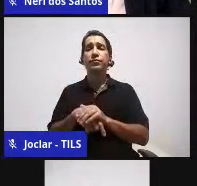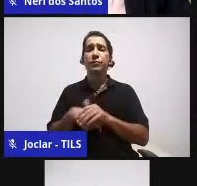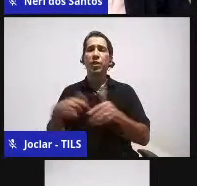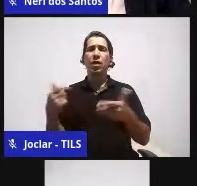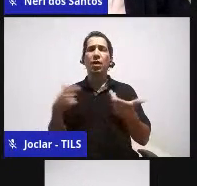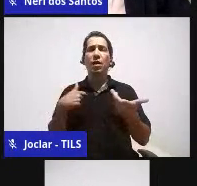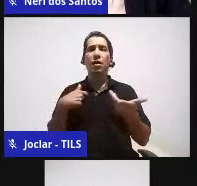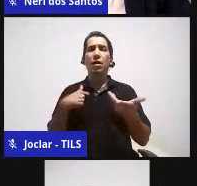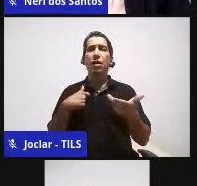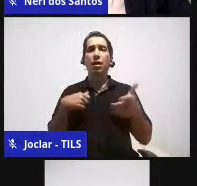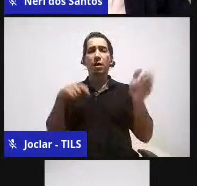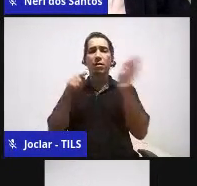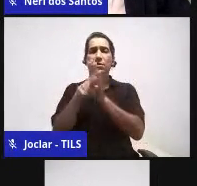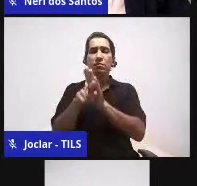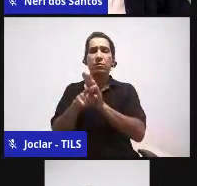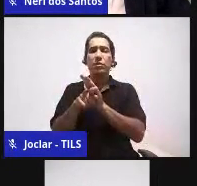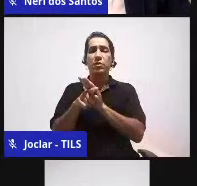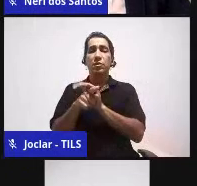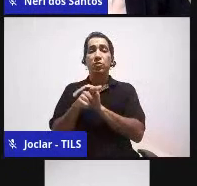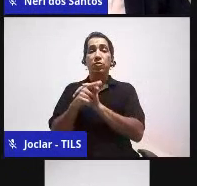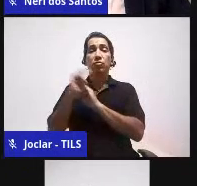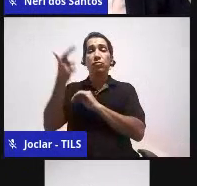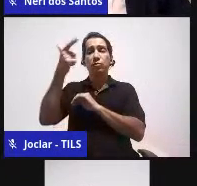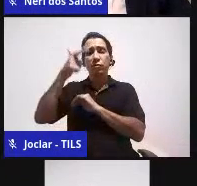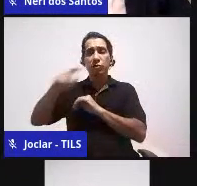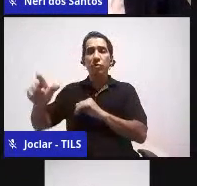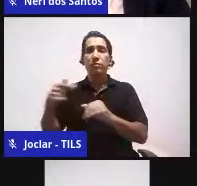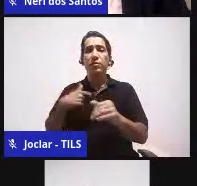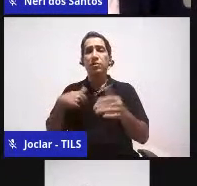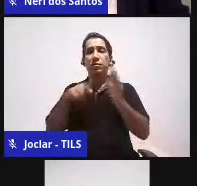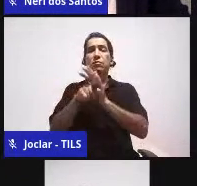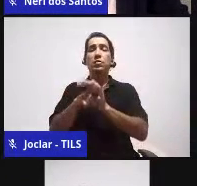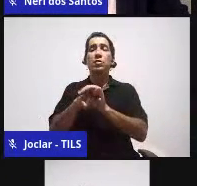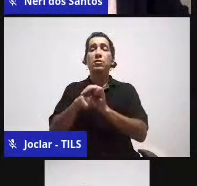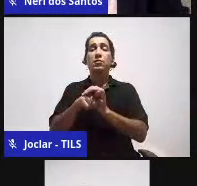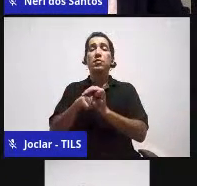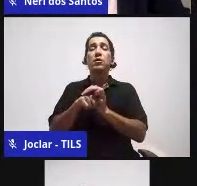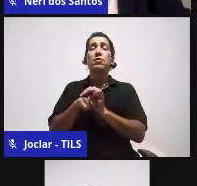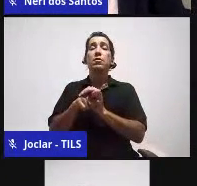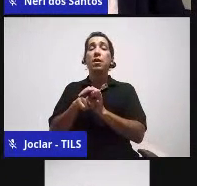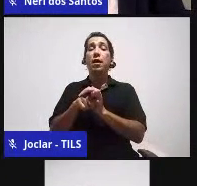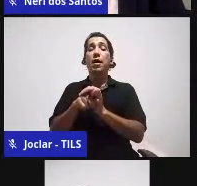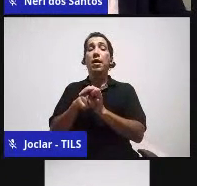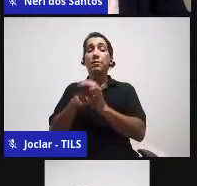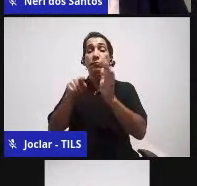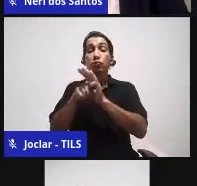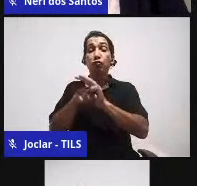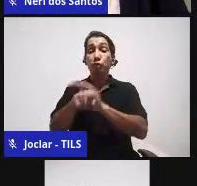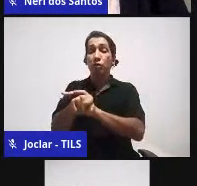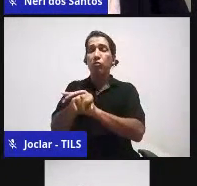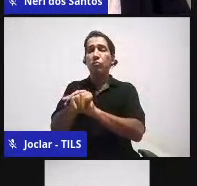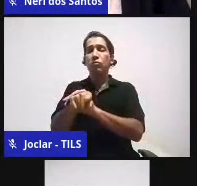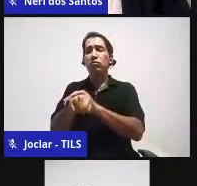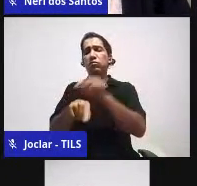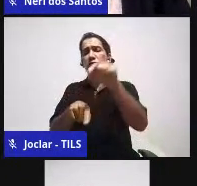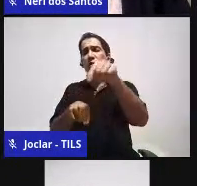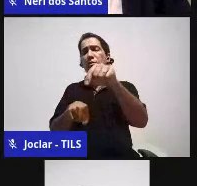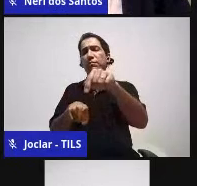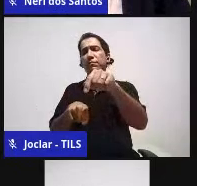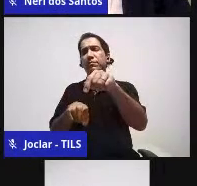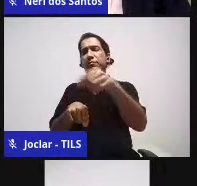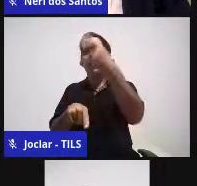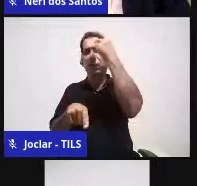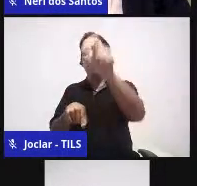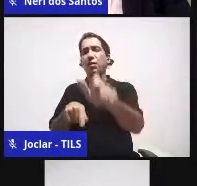agora foi feita pelo Paulo Schotten, e eu vou estar direcionando ela ao Rafael, que ela foi feita a ele. A pergunta é